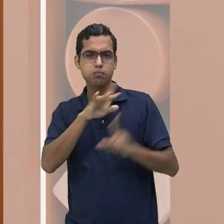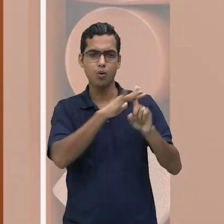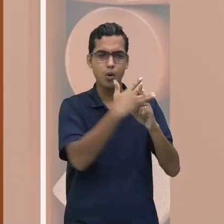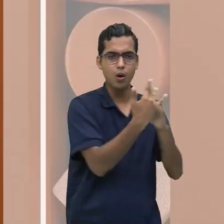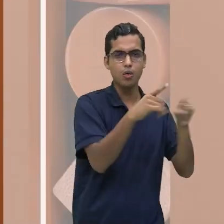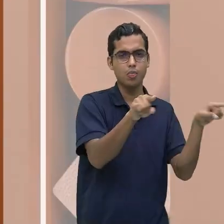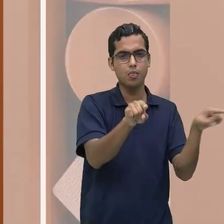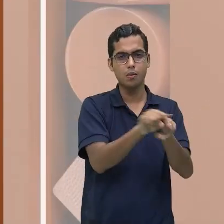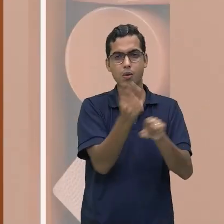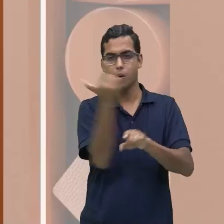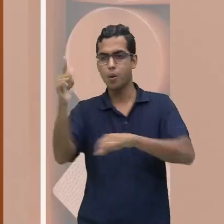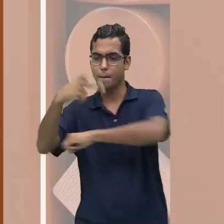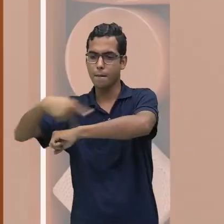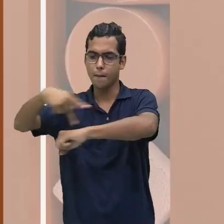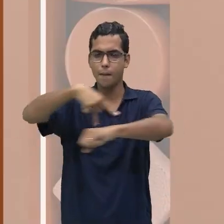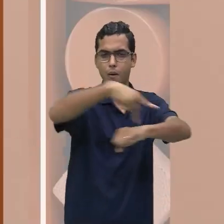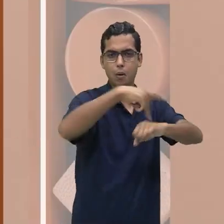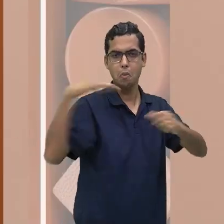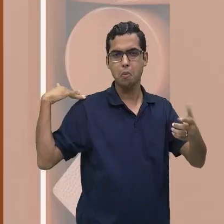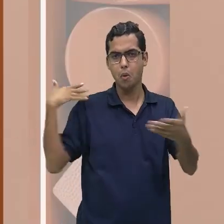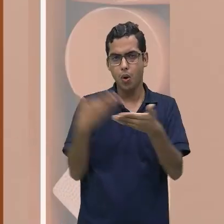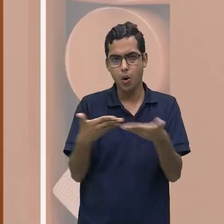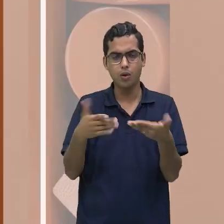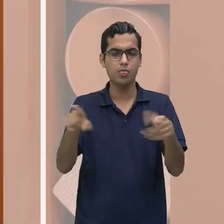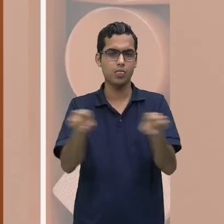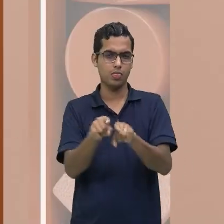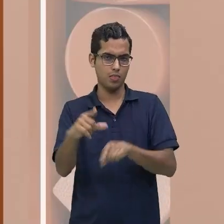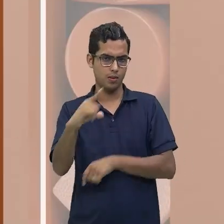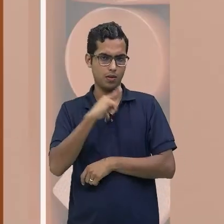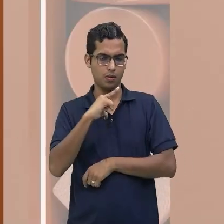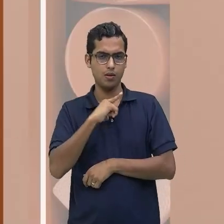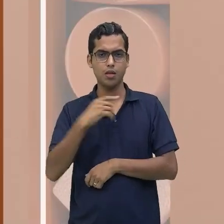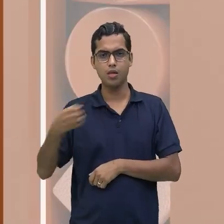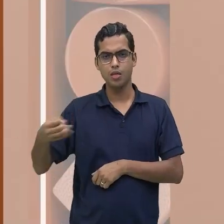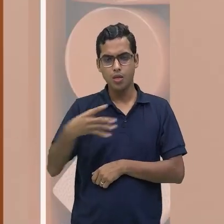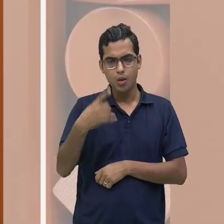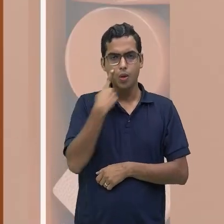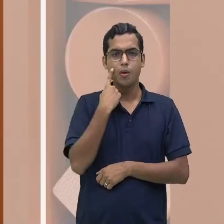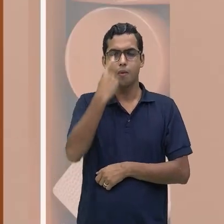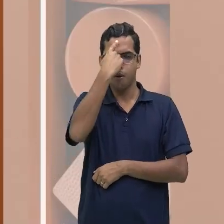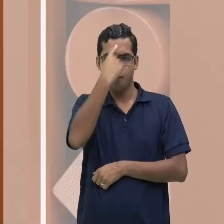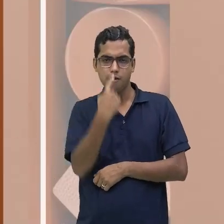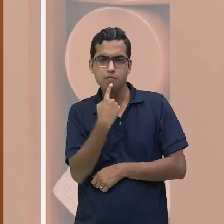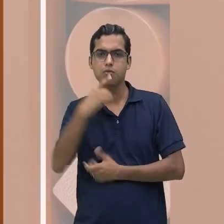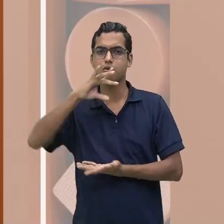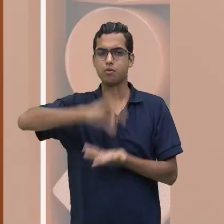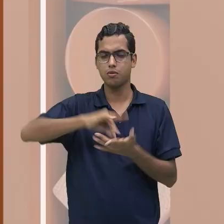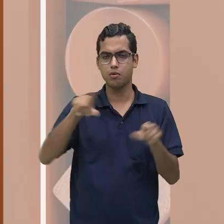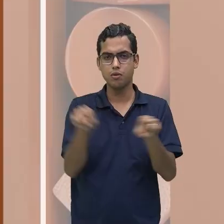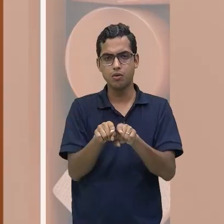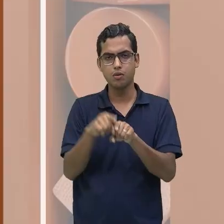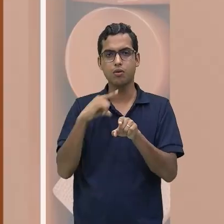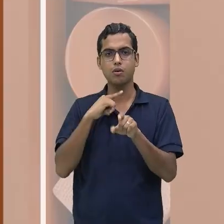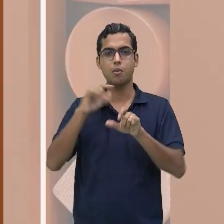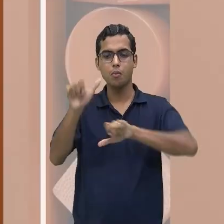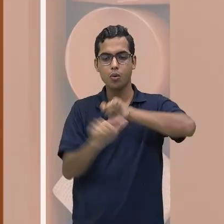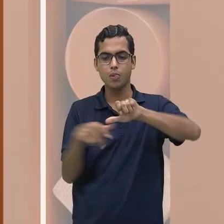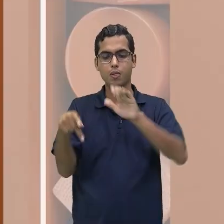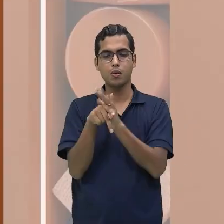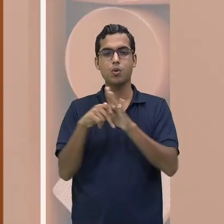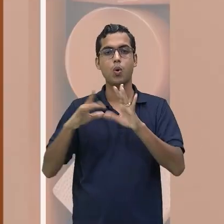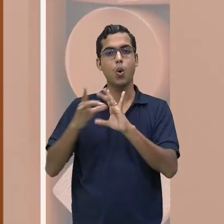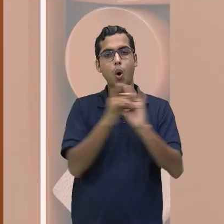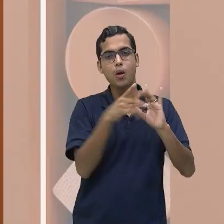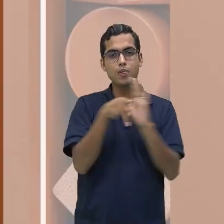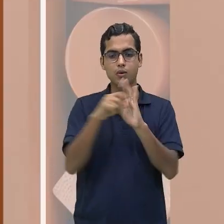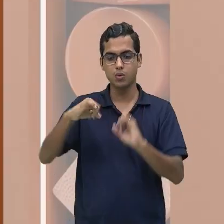grandes destaques atualmente, finalizando ali realmente esse mundo bipolar, tá certo? Então, grandes